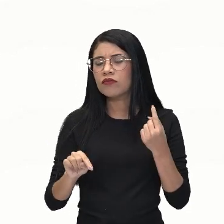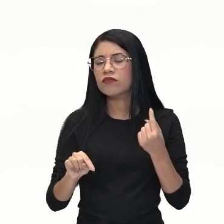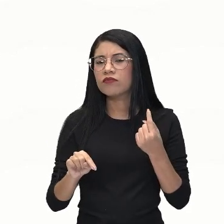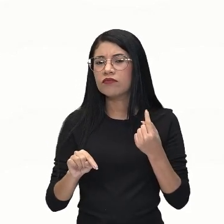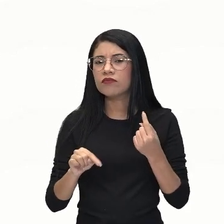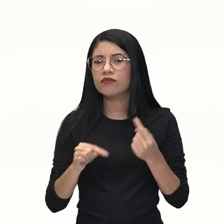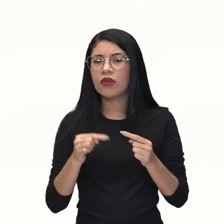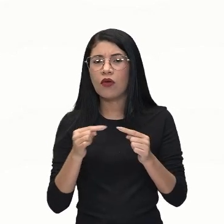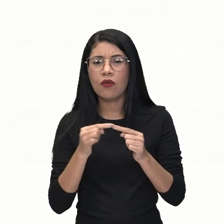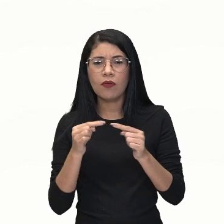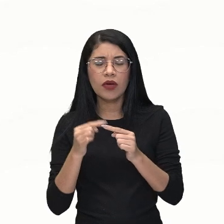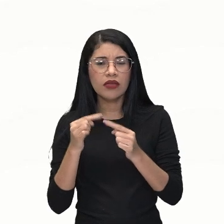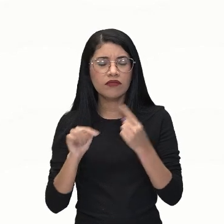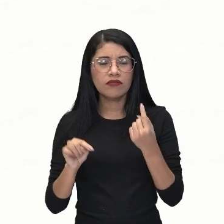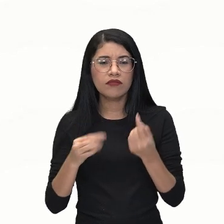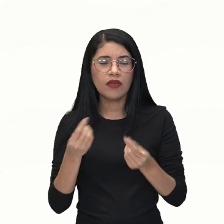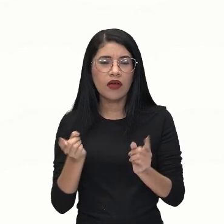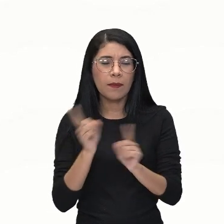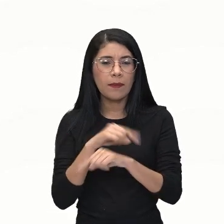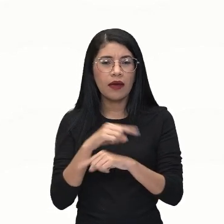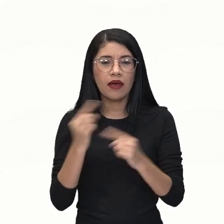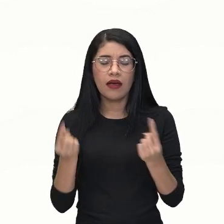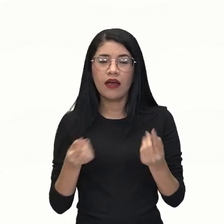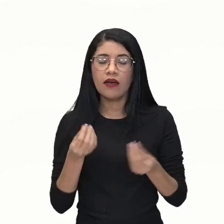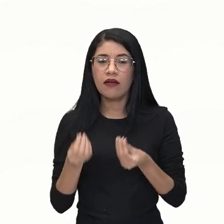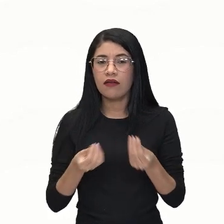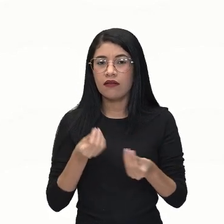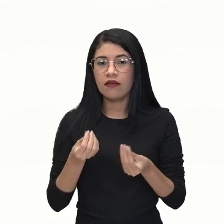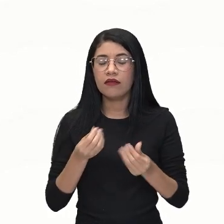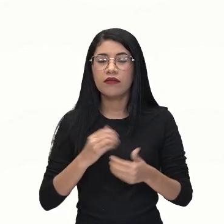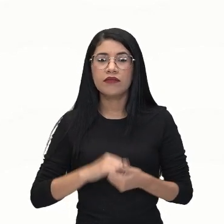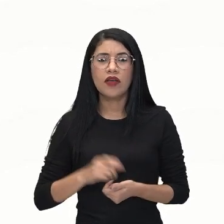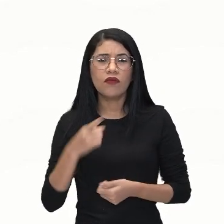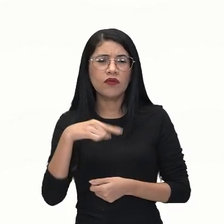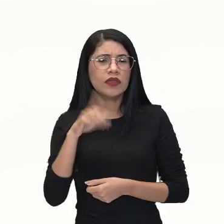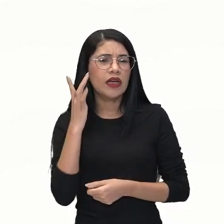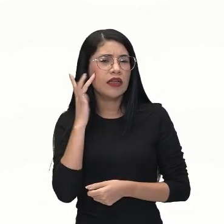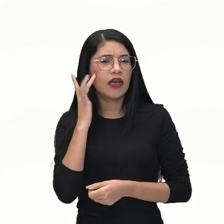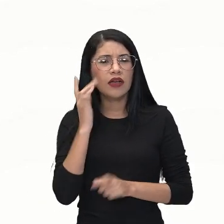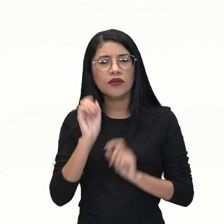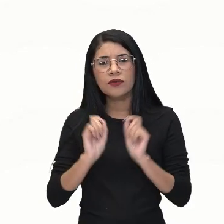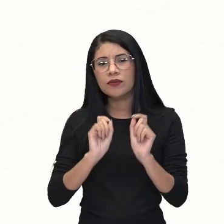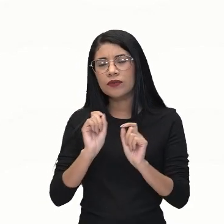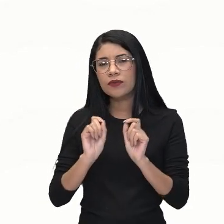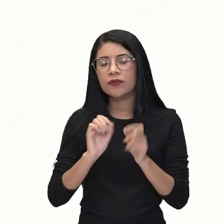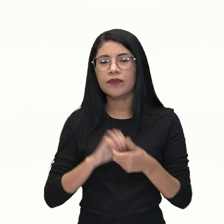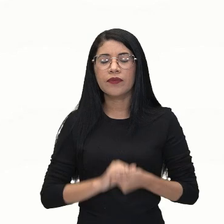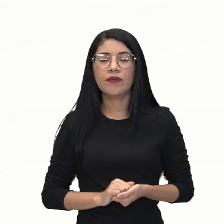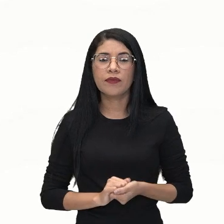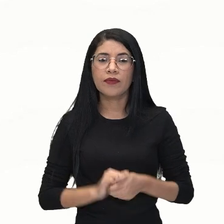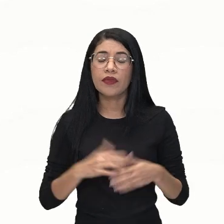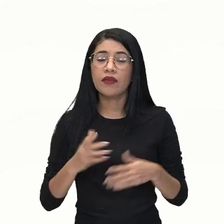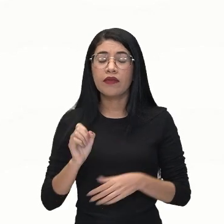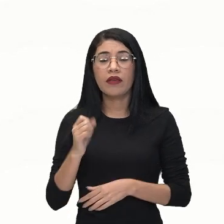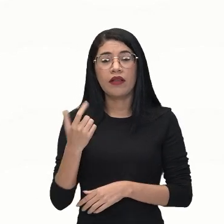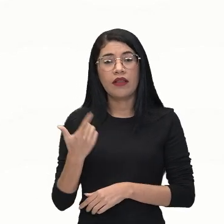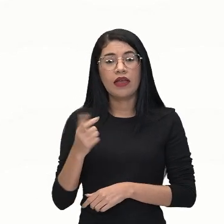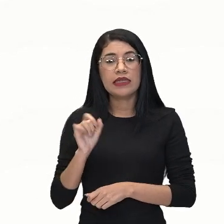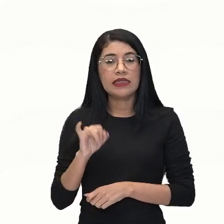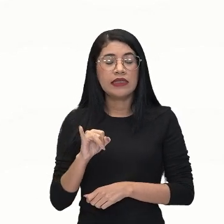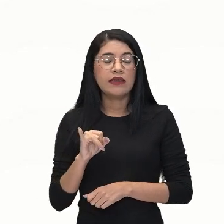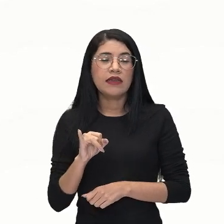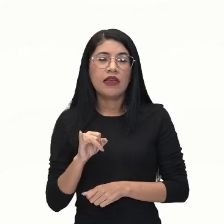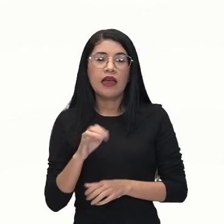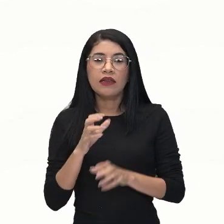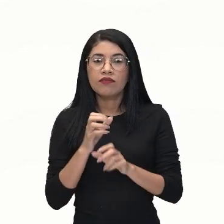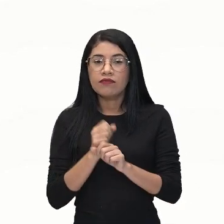são inversamente proporcionais? E aí, pessoal, o que é que vocês acham? Né? Logicamente, quando a gente faz